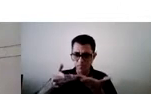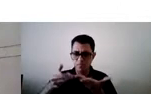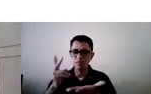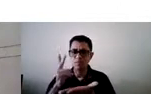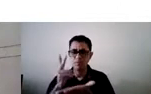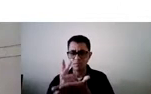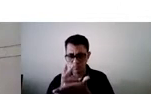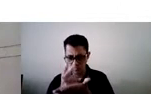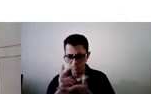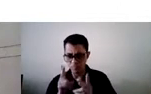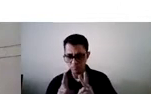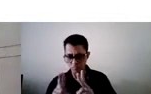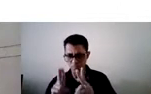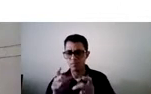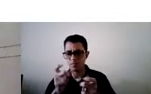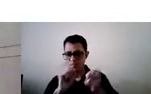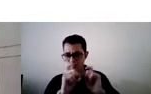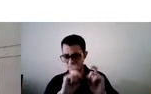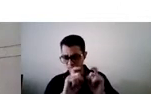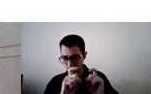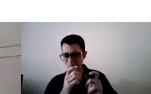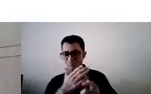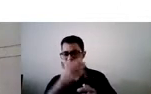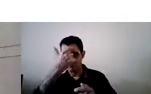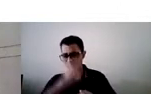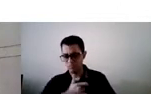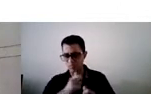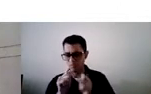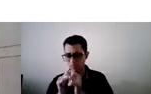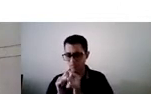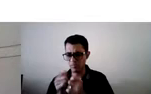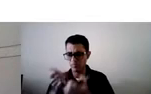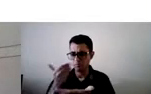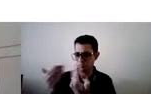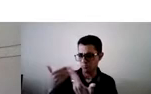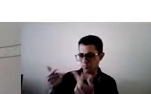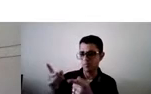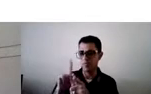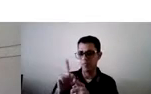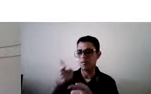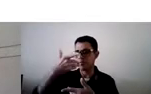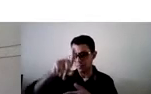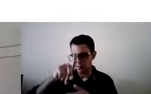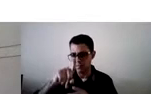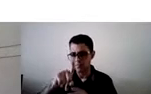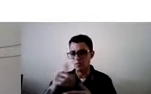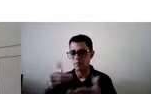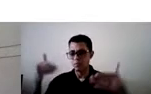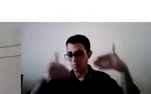ATPC não gostaria de só eu e o Diego ficar conversando. Gostaria muito da